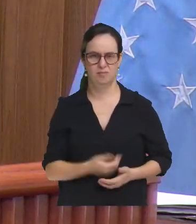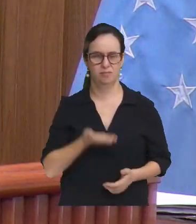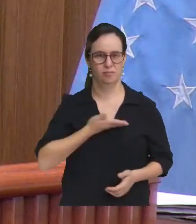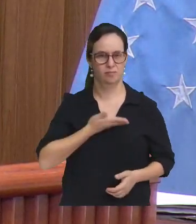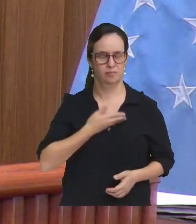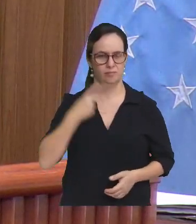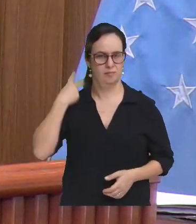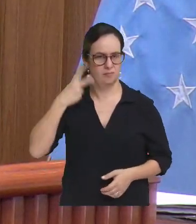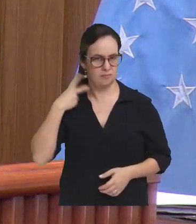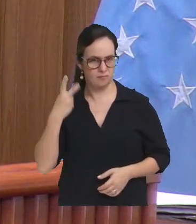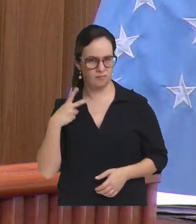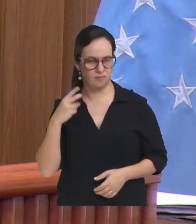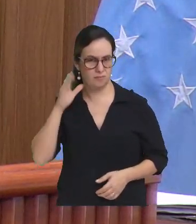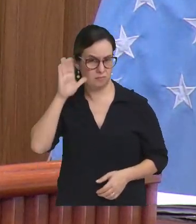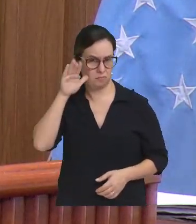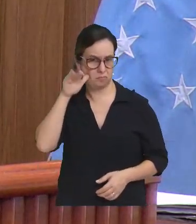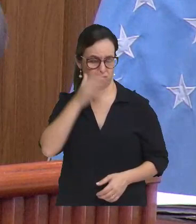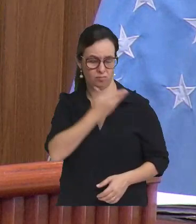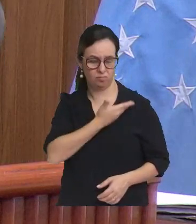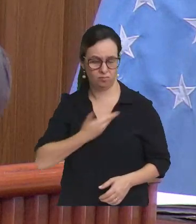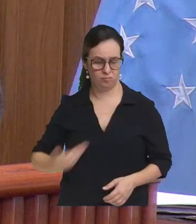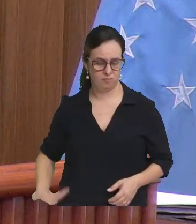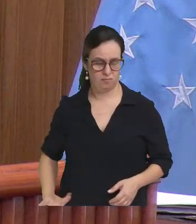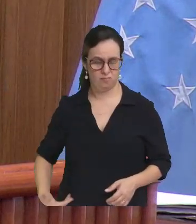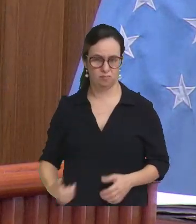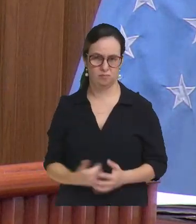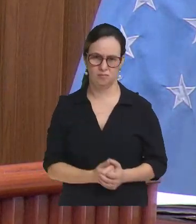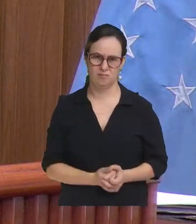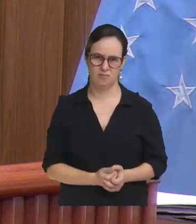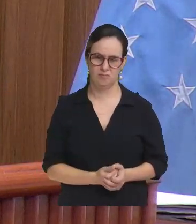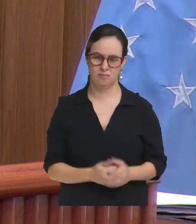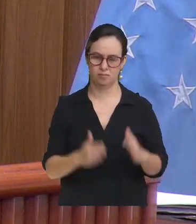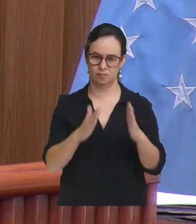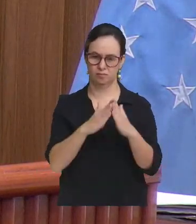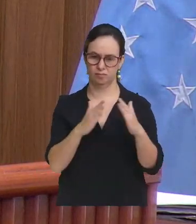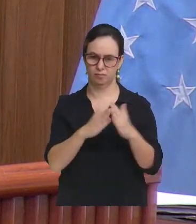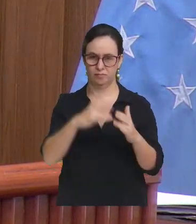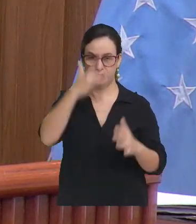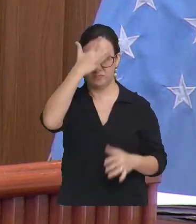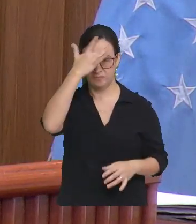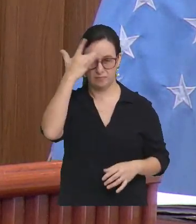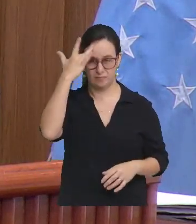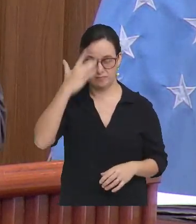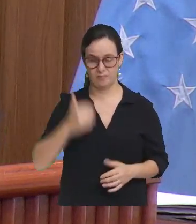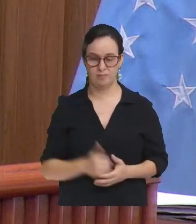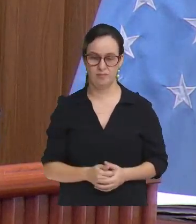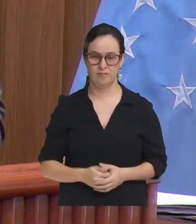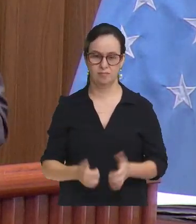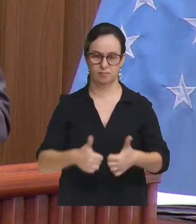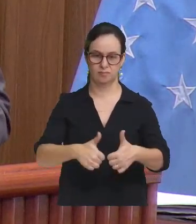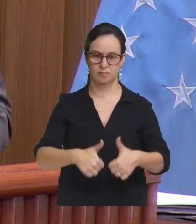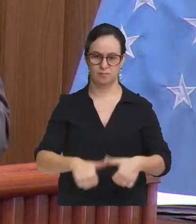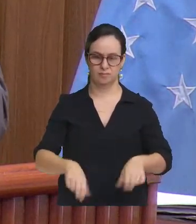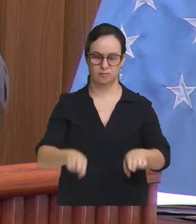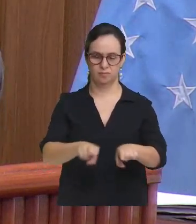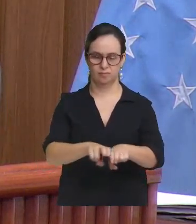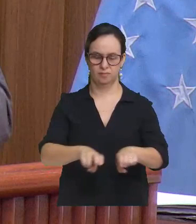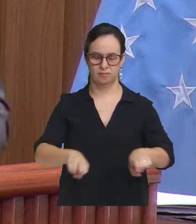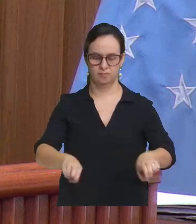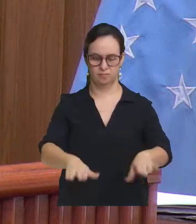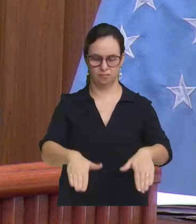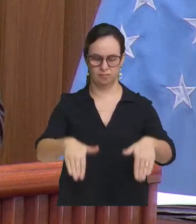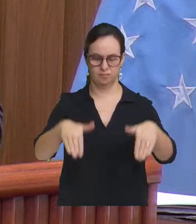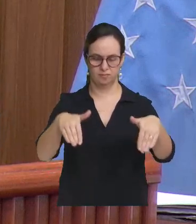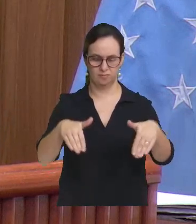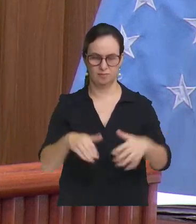casa, as pessoas que nos acompanham aqui no plenário. A gente fica feliz em ver um